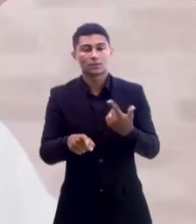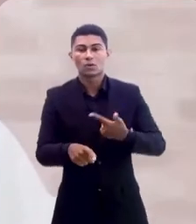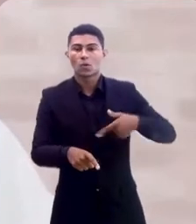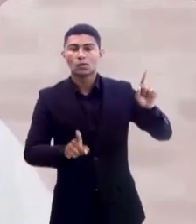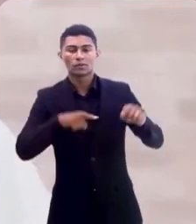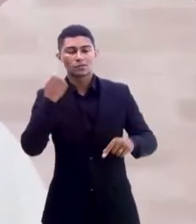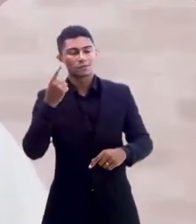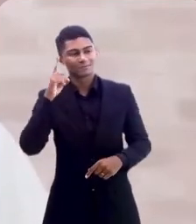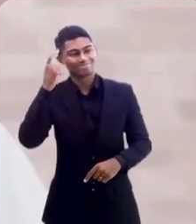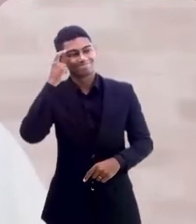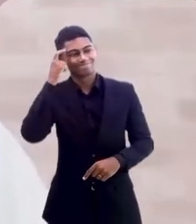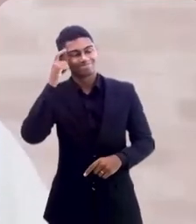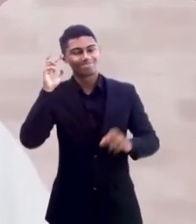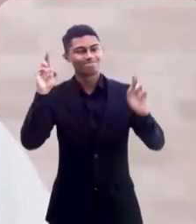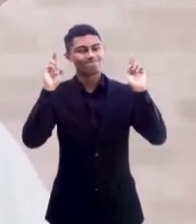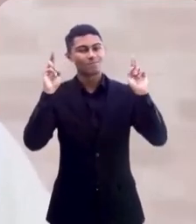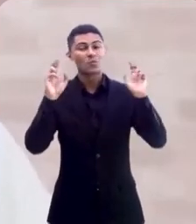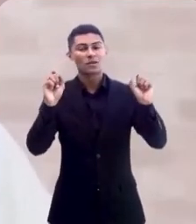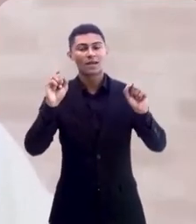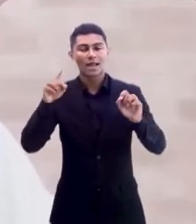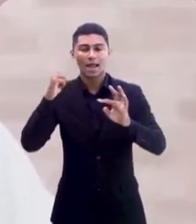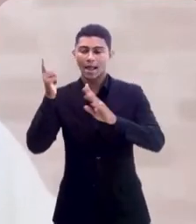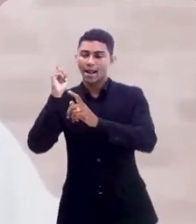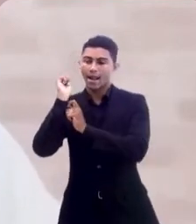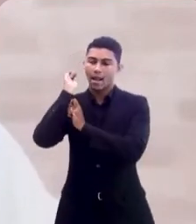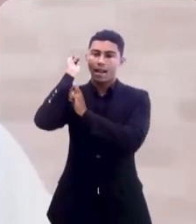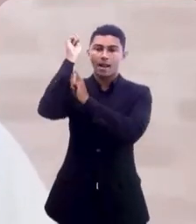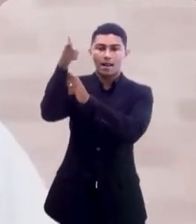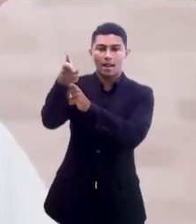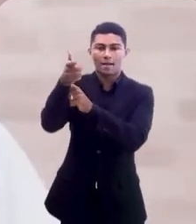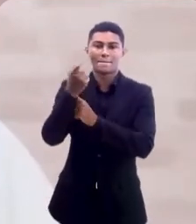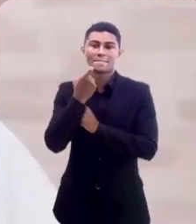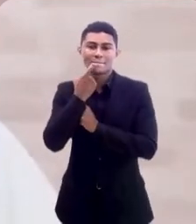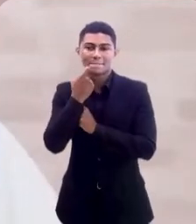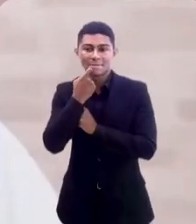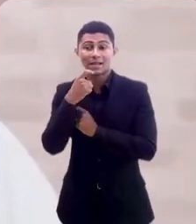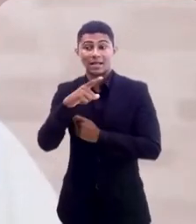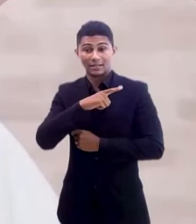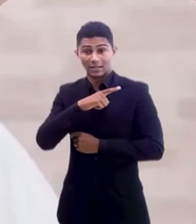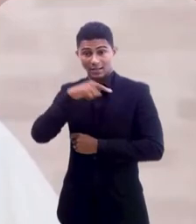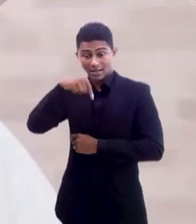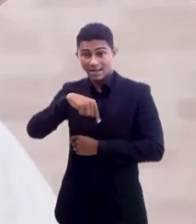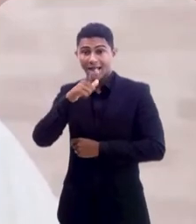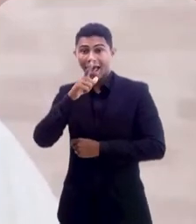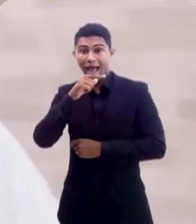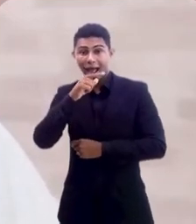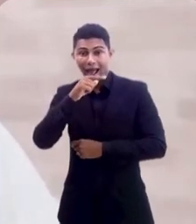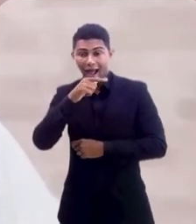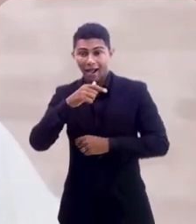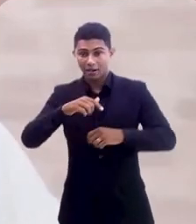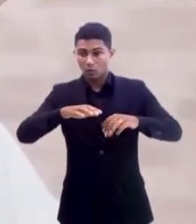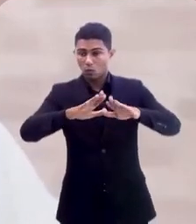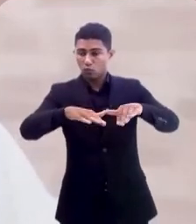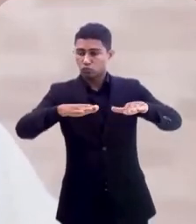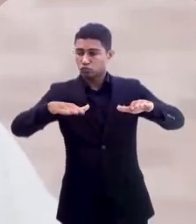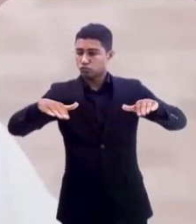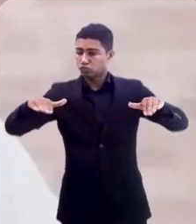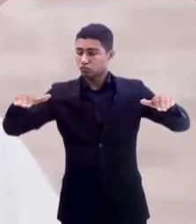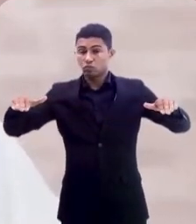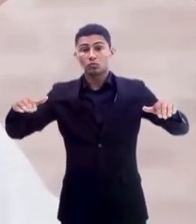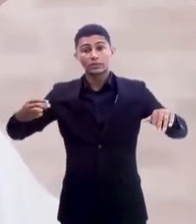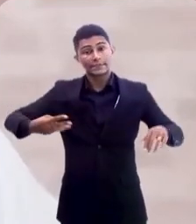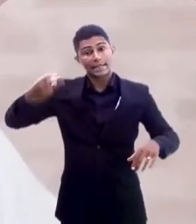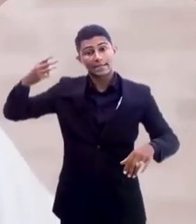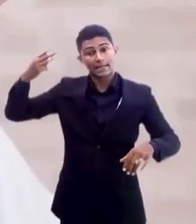que você já tocou, que é o caso da pesca. Nós que temos o terceiro maior litoral do Brasil